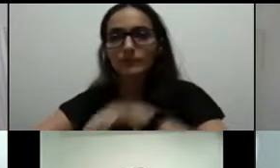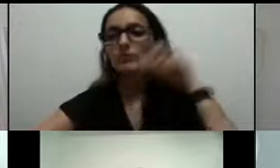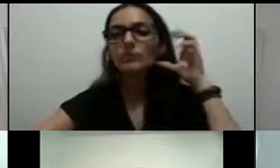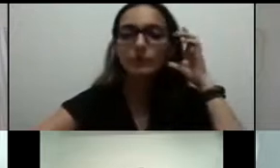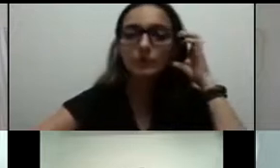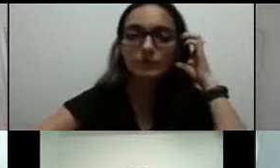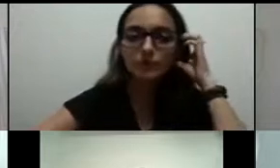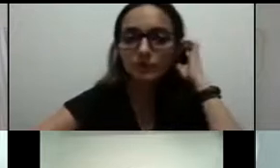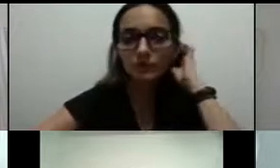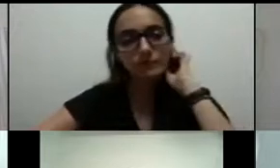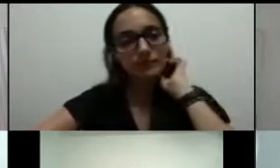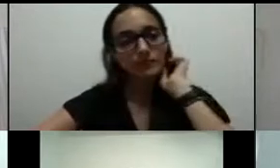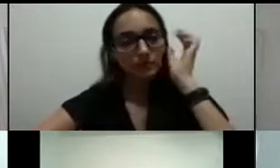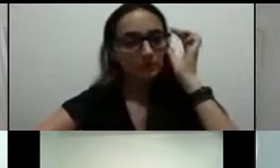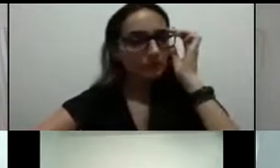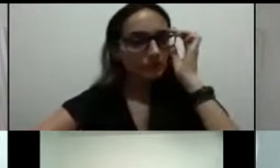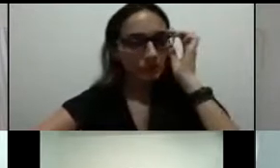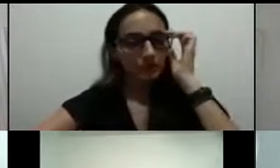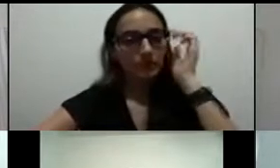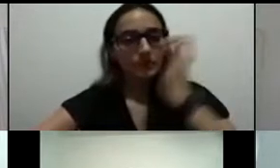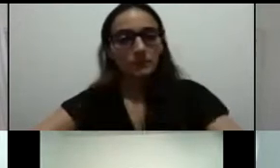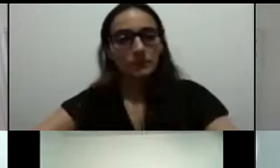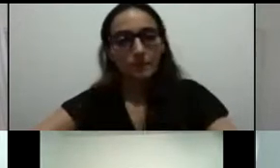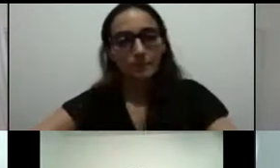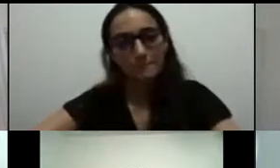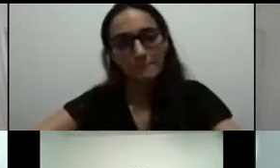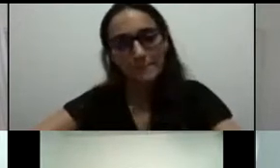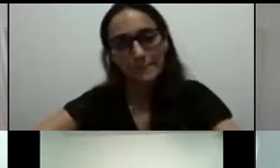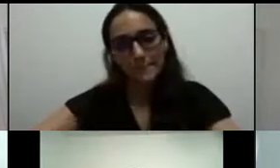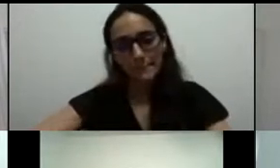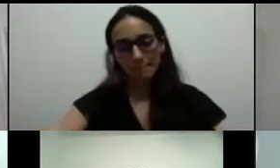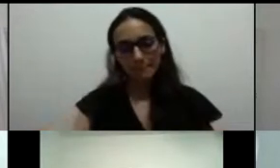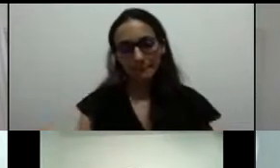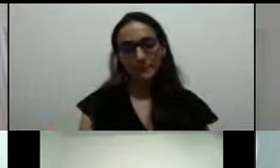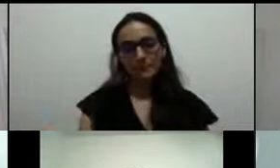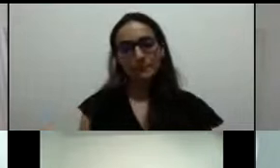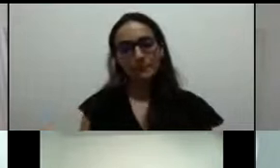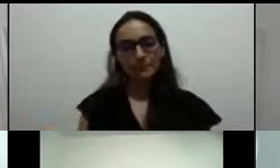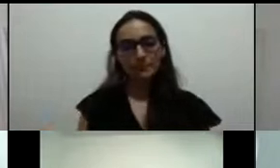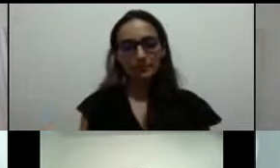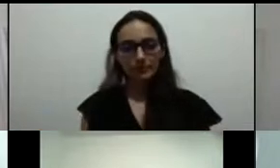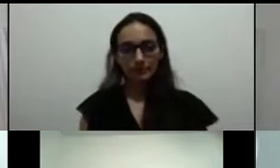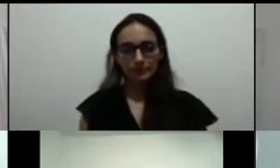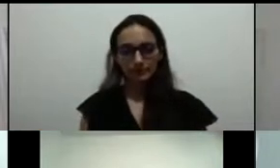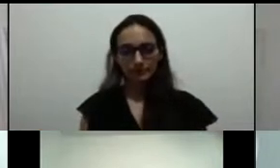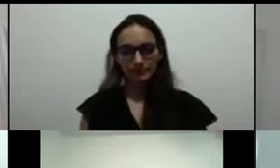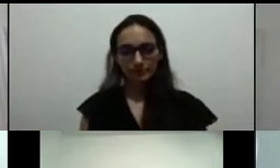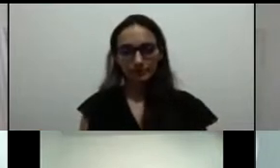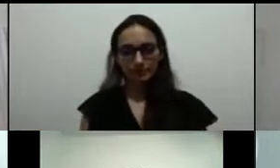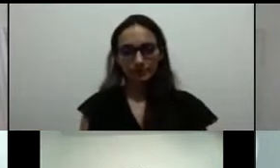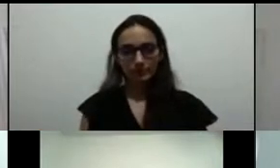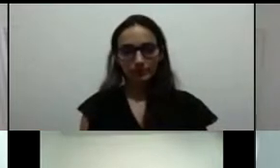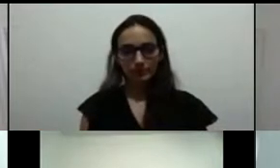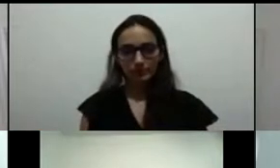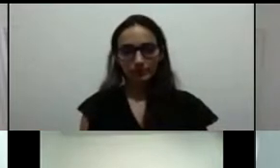um abuso de prerrogativas. Então, em nome do Dr. Rafael Horn, eu vou dar para vocês aqui 3 minutinhos de intervalo e